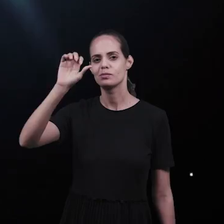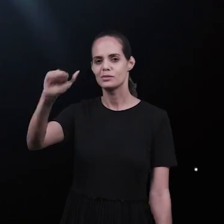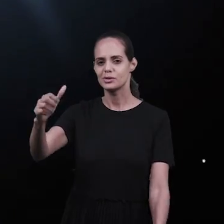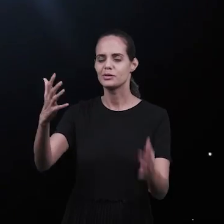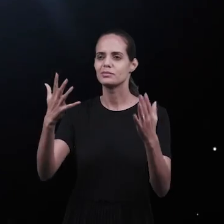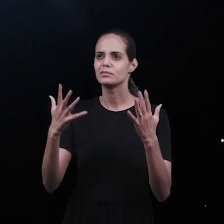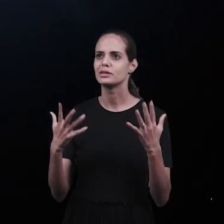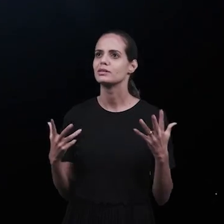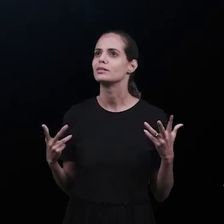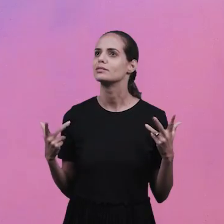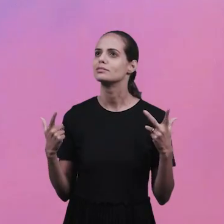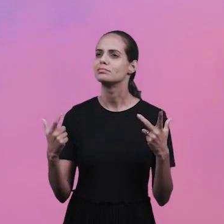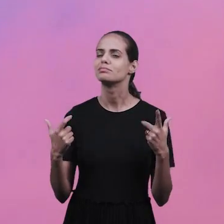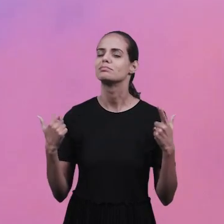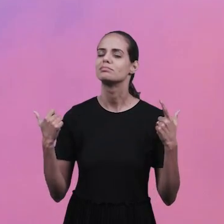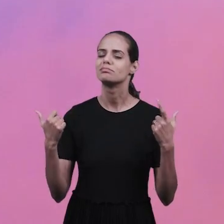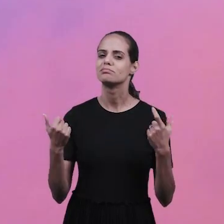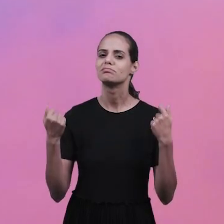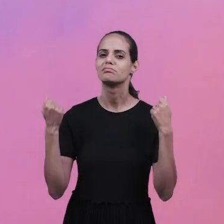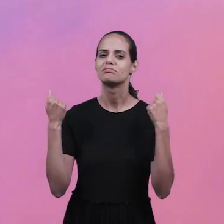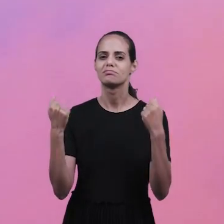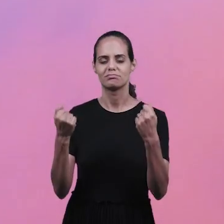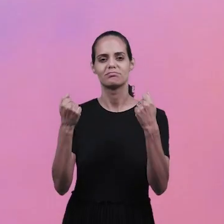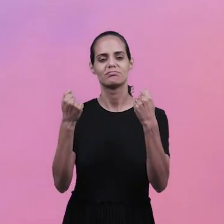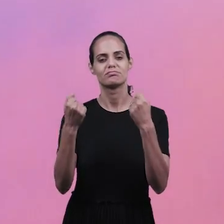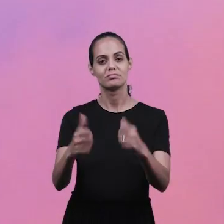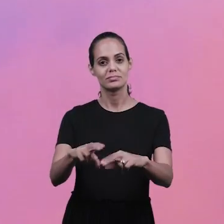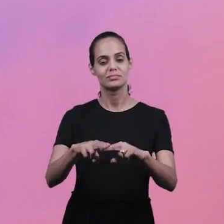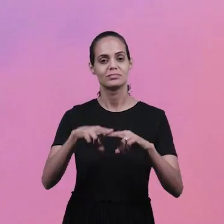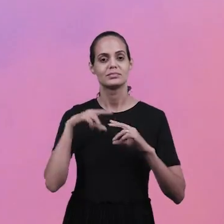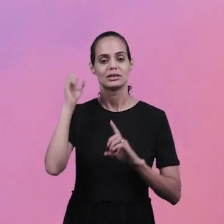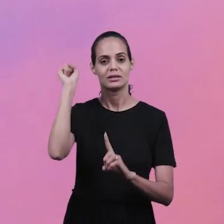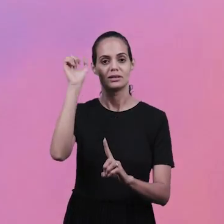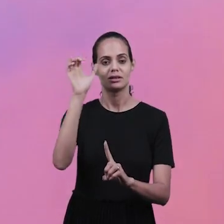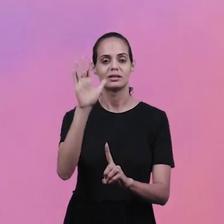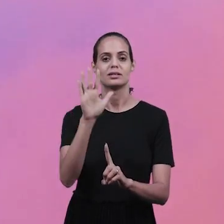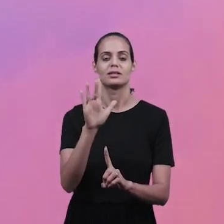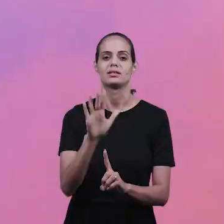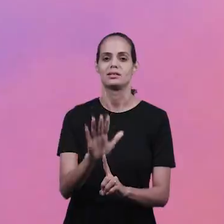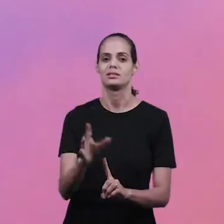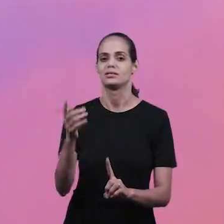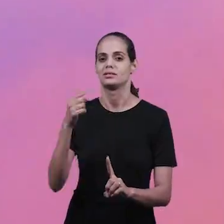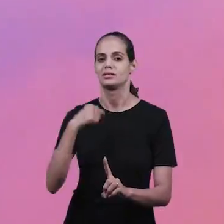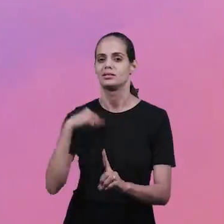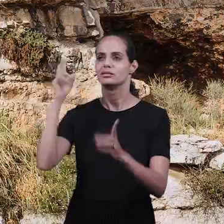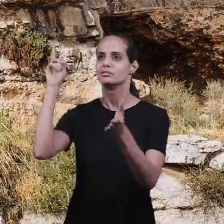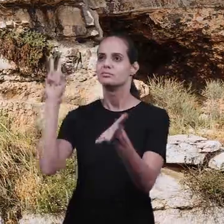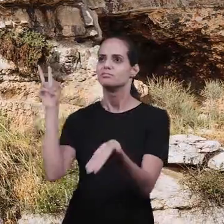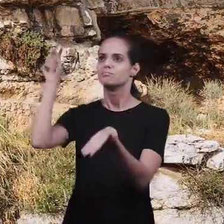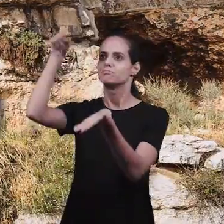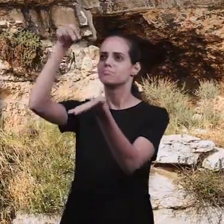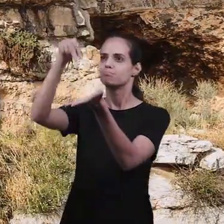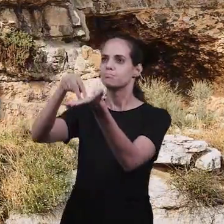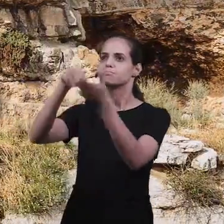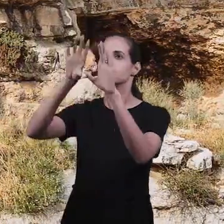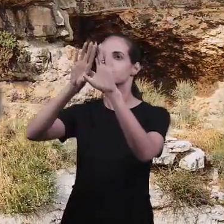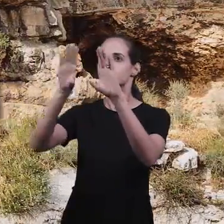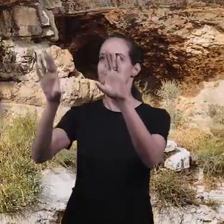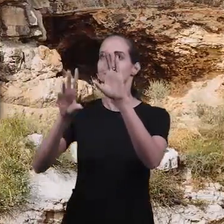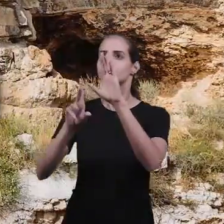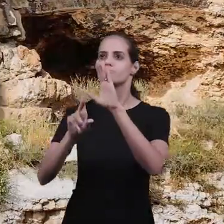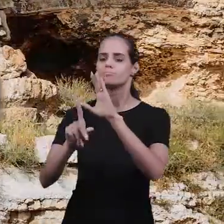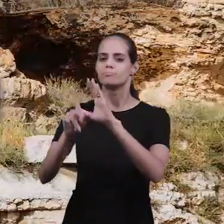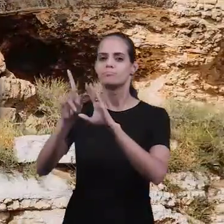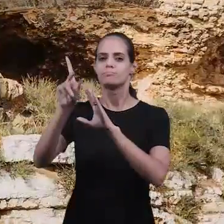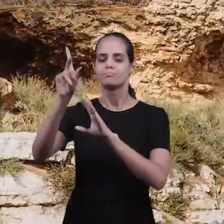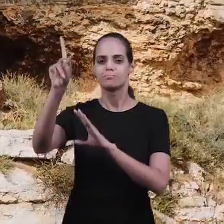chegar o dia, pela graça de Jesus eu lá estarei. Em mim